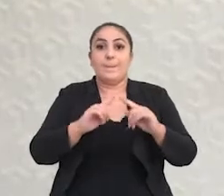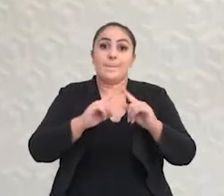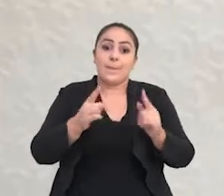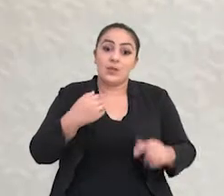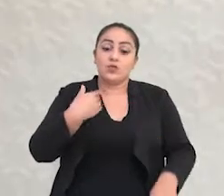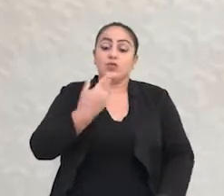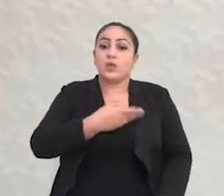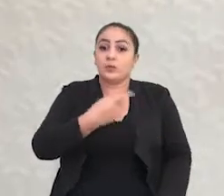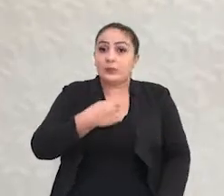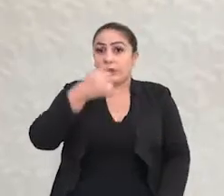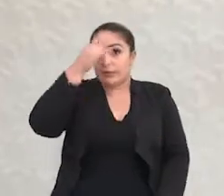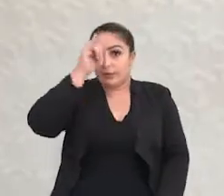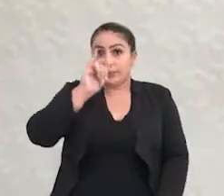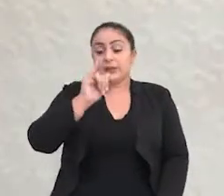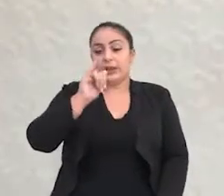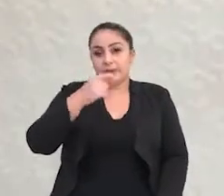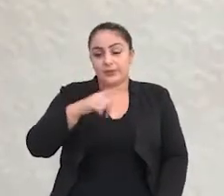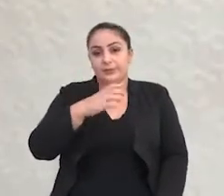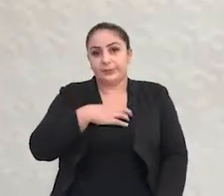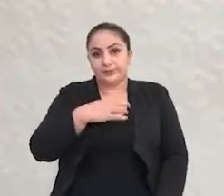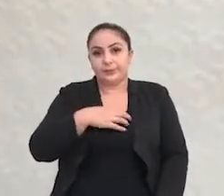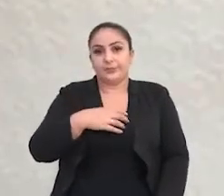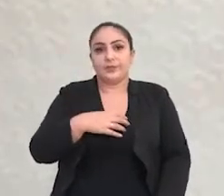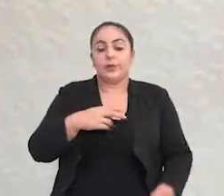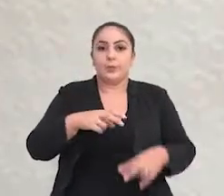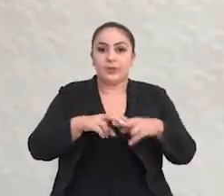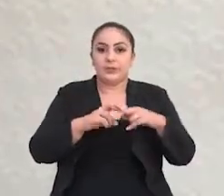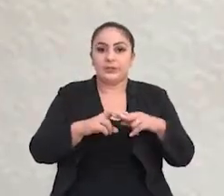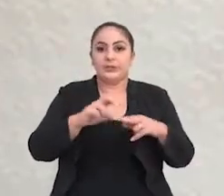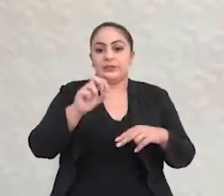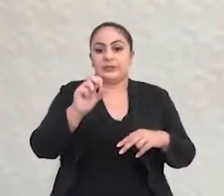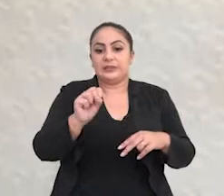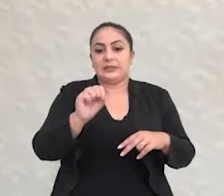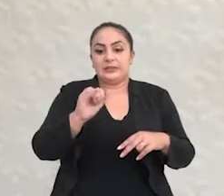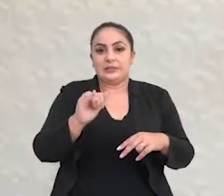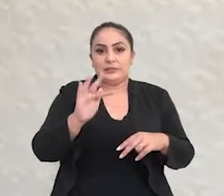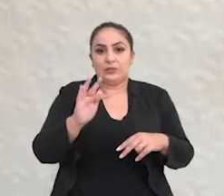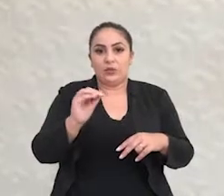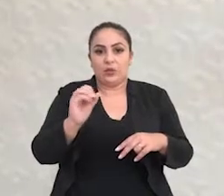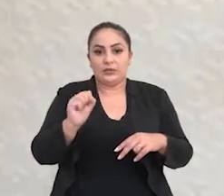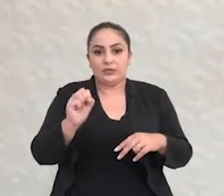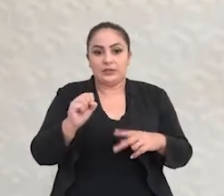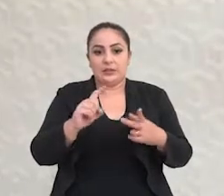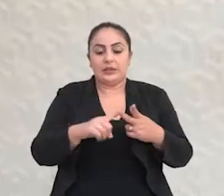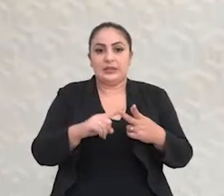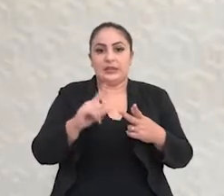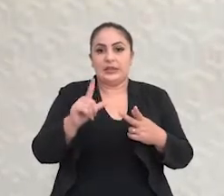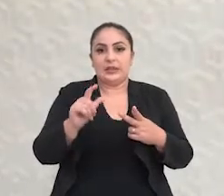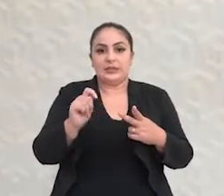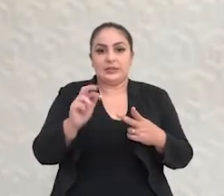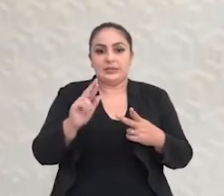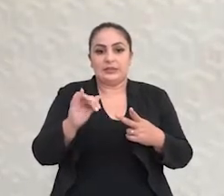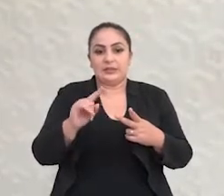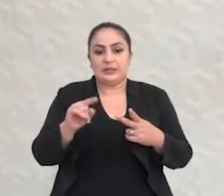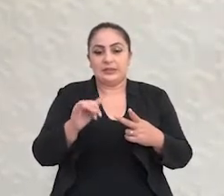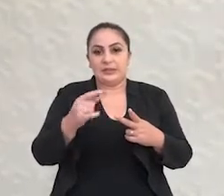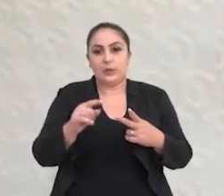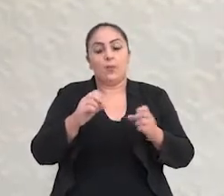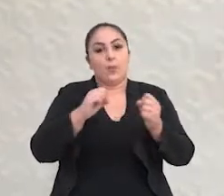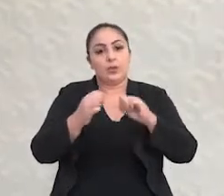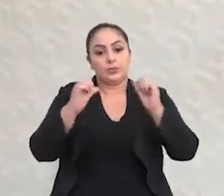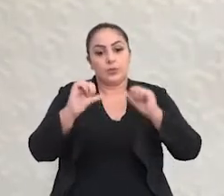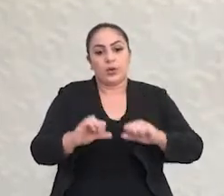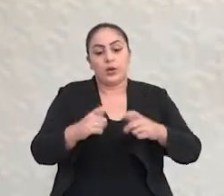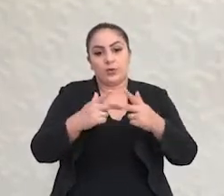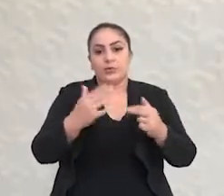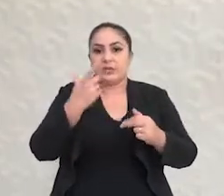desequilíbrio. Mas a gente tem que evitar essas posições, né? A hipercifose, a lateralização, que eventualmente elas podem piorar